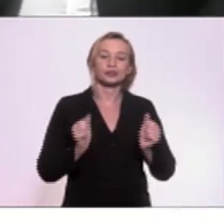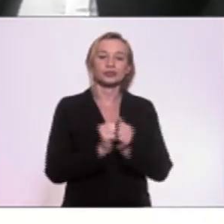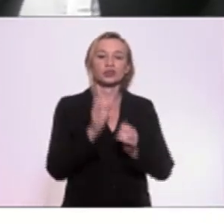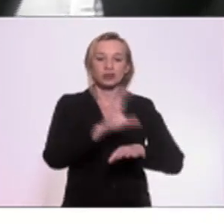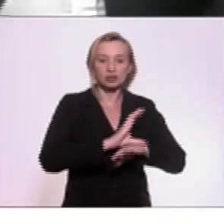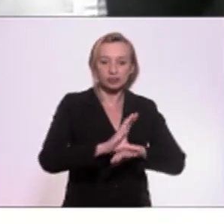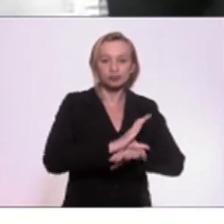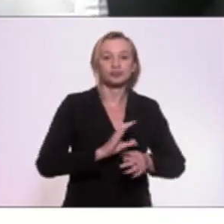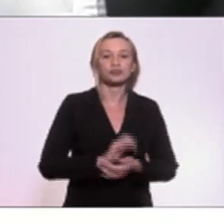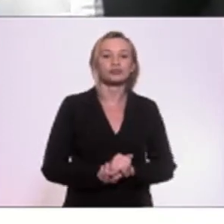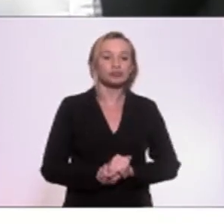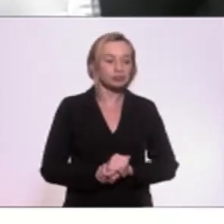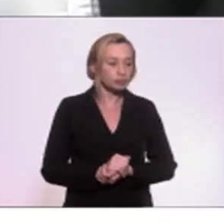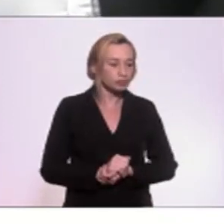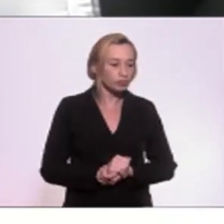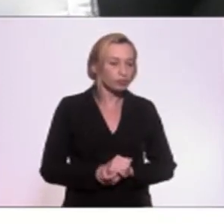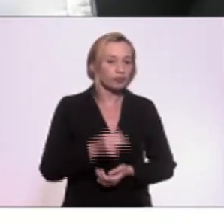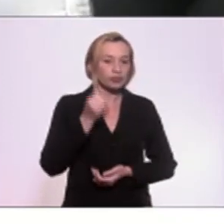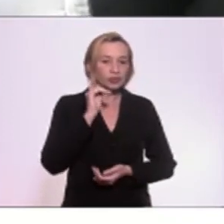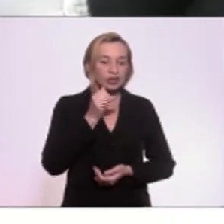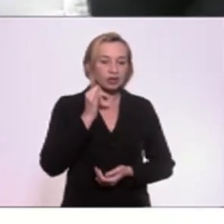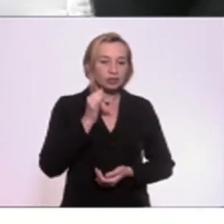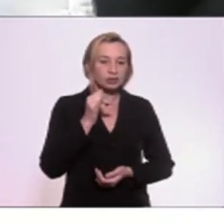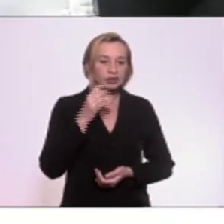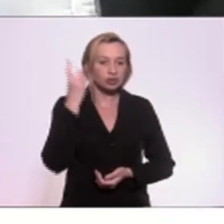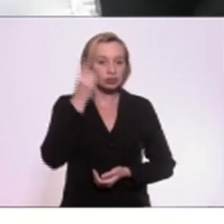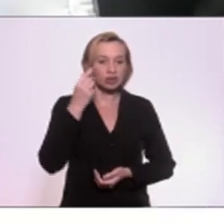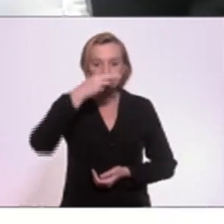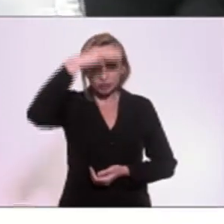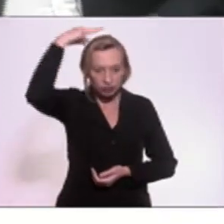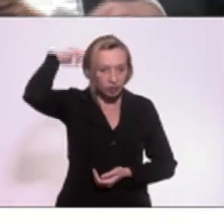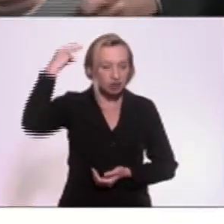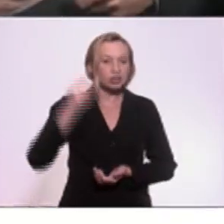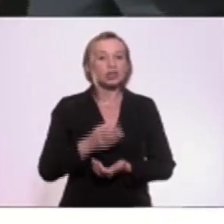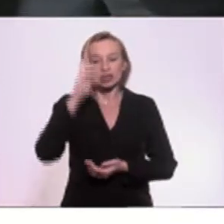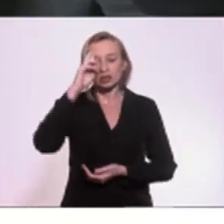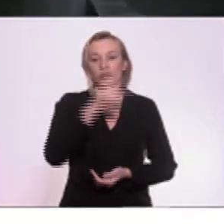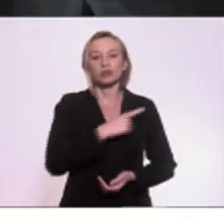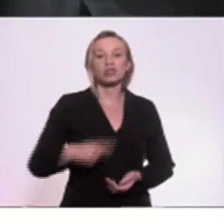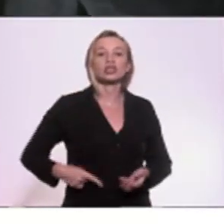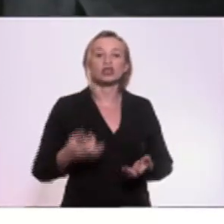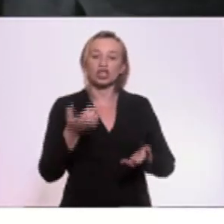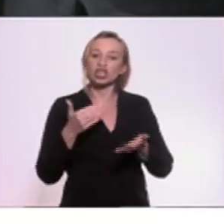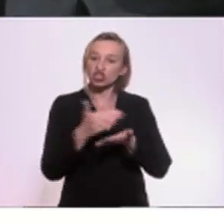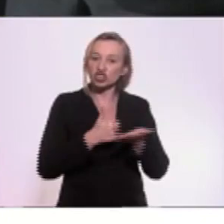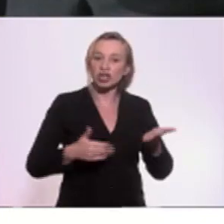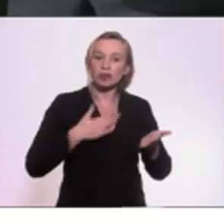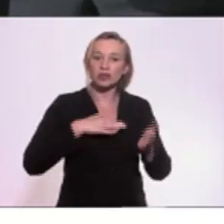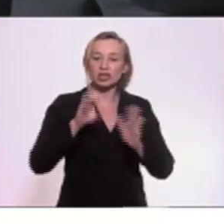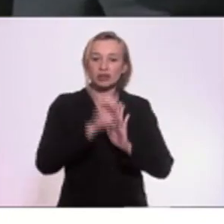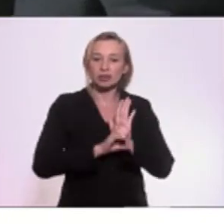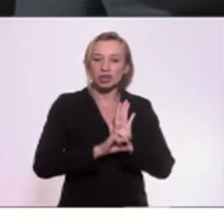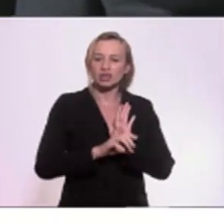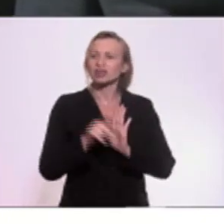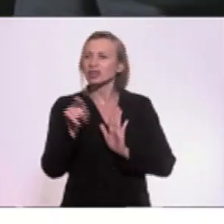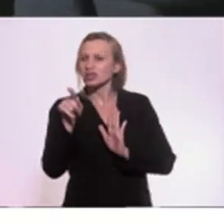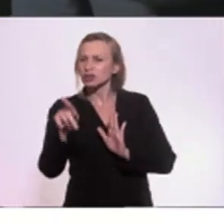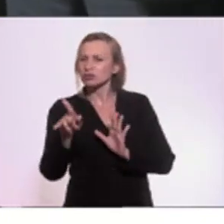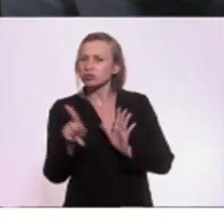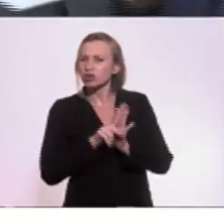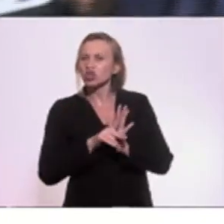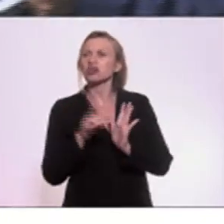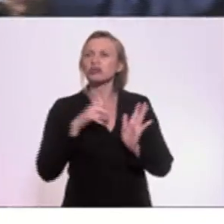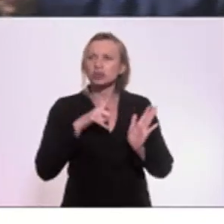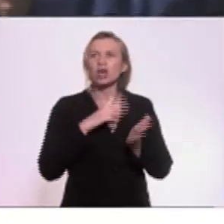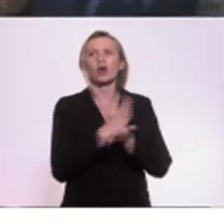condicionalidade. Presidente. Relator deputado Márcio Pacheco. Cristiano de ordem, eu só queria retirar minhas emendas desse projeto. Eu tenho